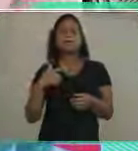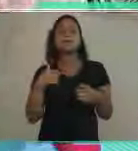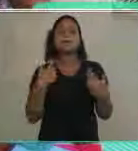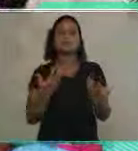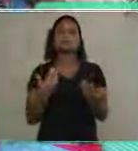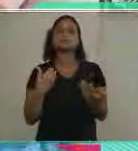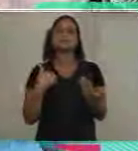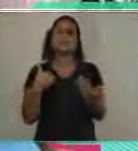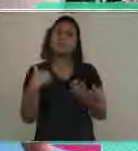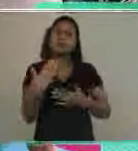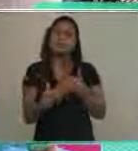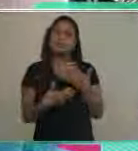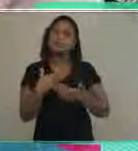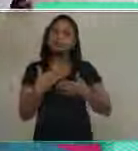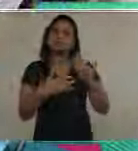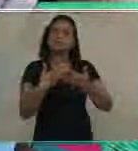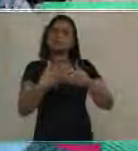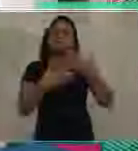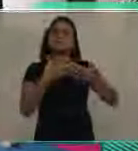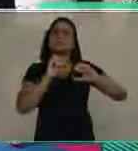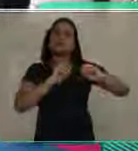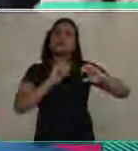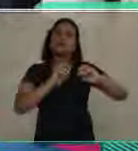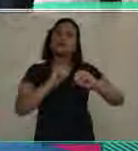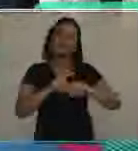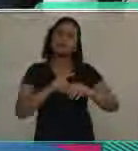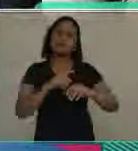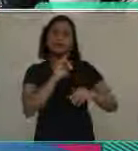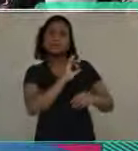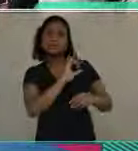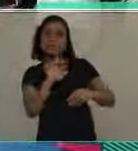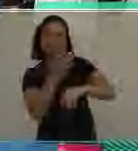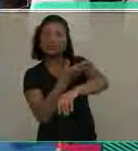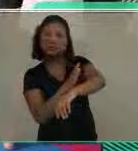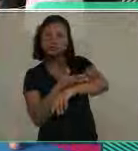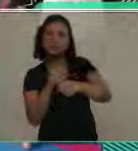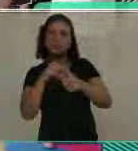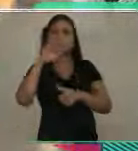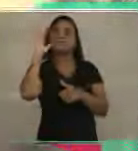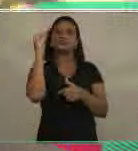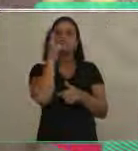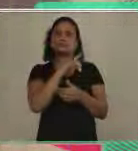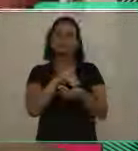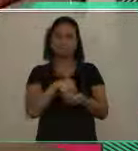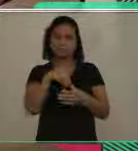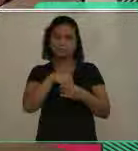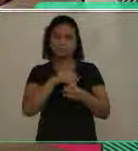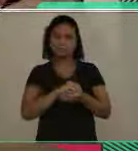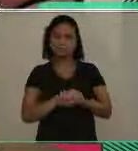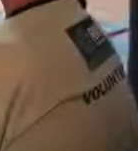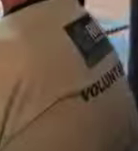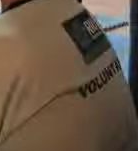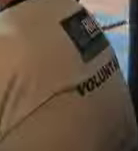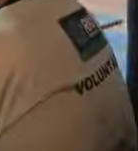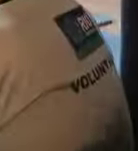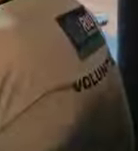eu ficava sabendo quem eu era aí eu fui encher na aula cada treino cada treino mais cheio que o outro